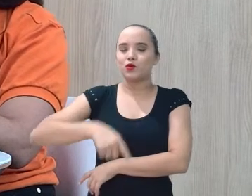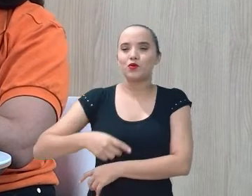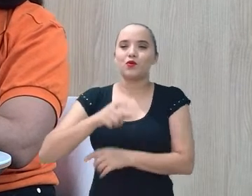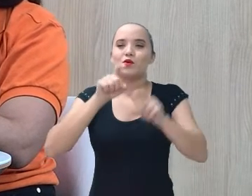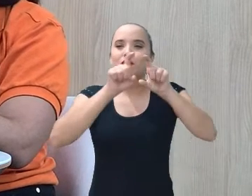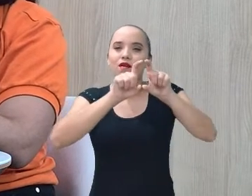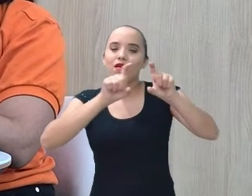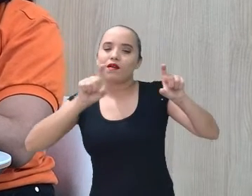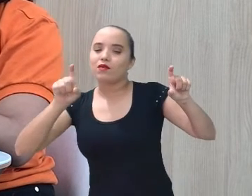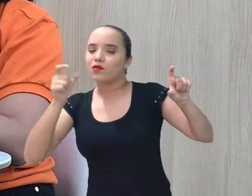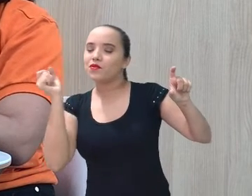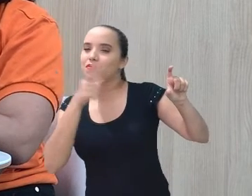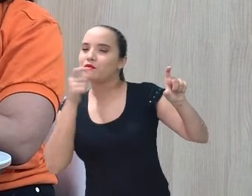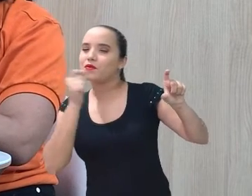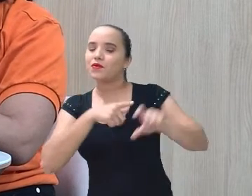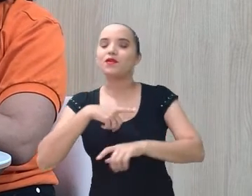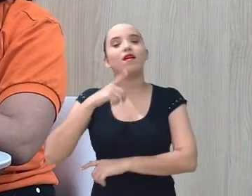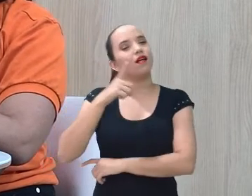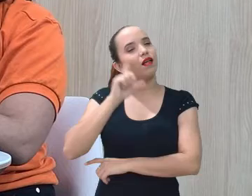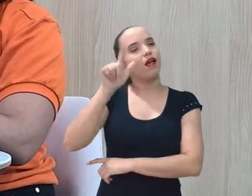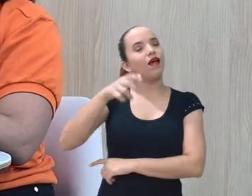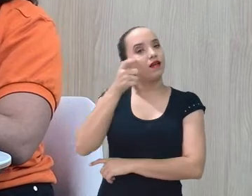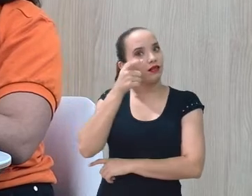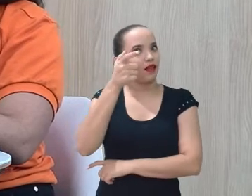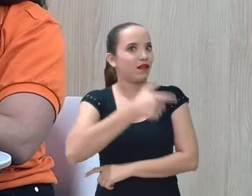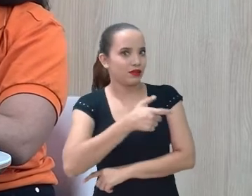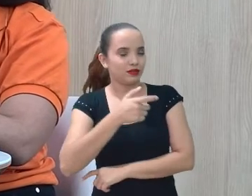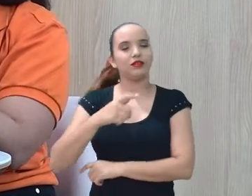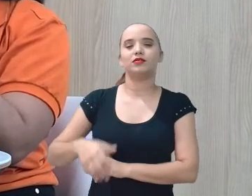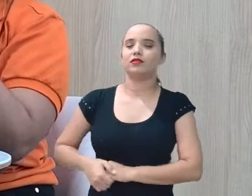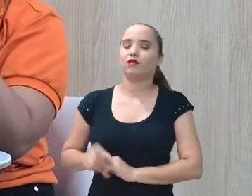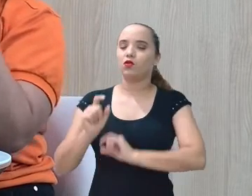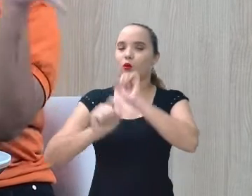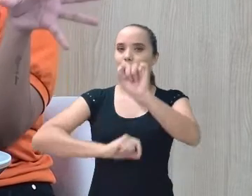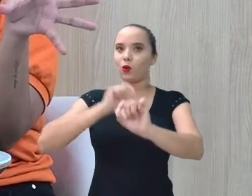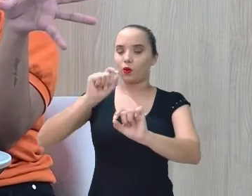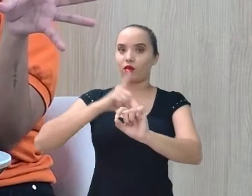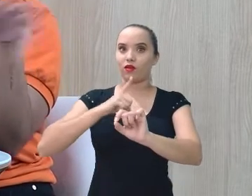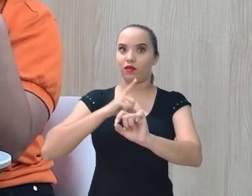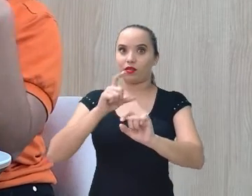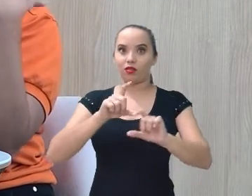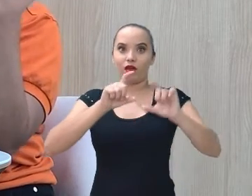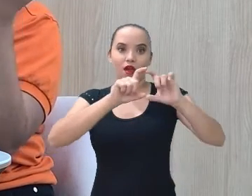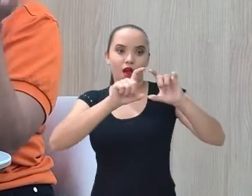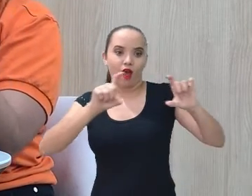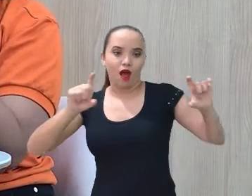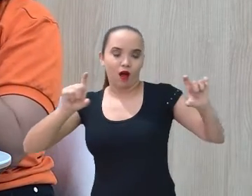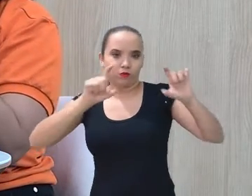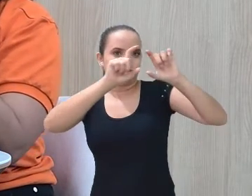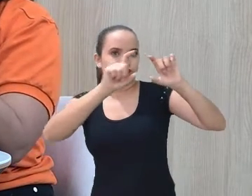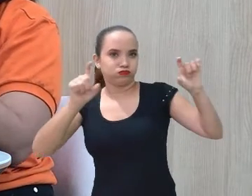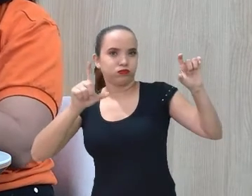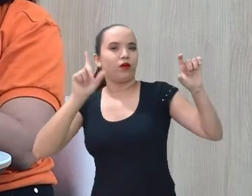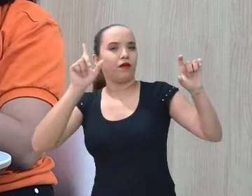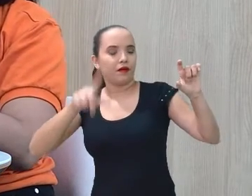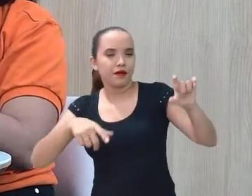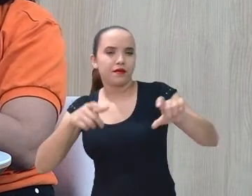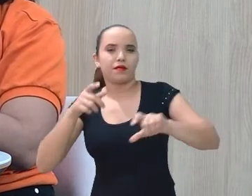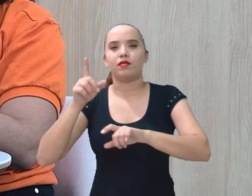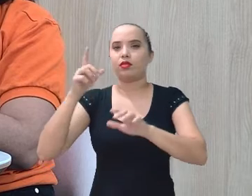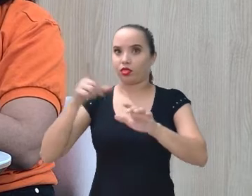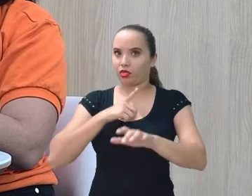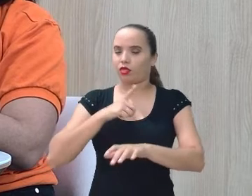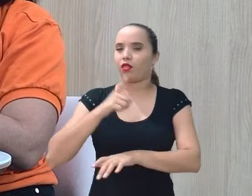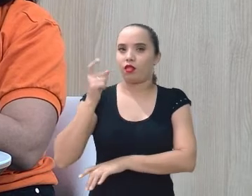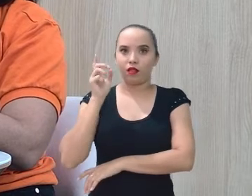de humor. Então, duas coisas muito interessantes, que é a tirinha, que é um recurso irônico, né? Serve muitas vezes